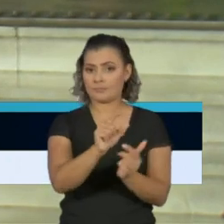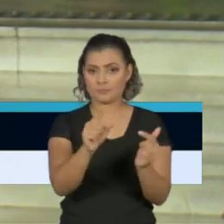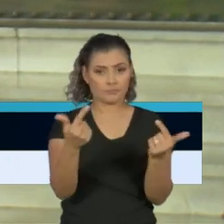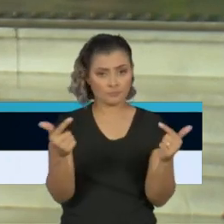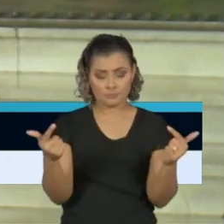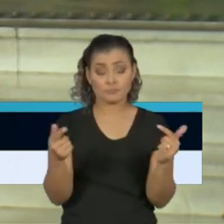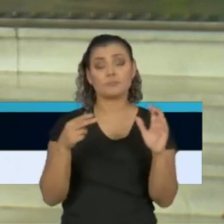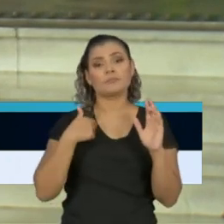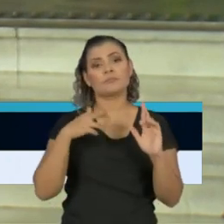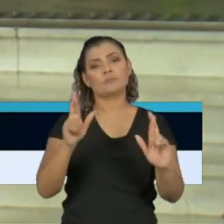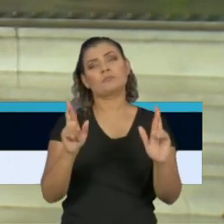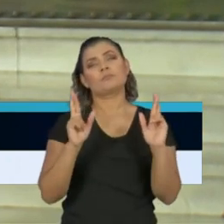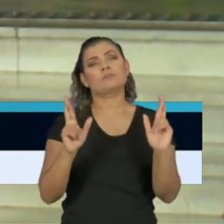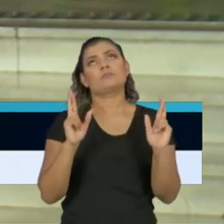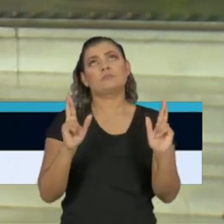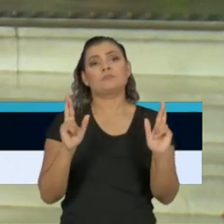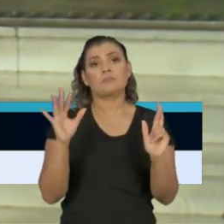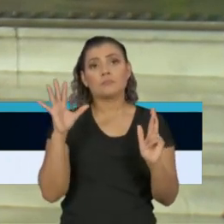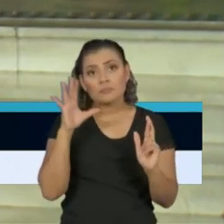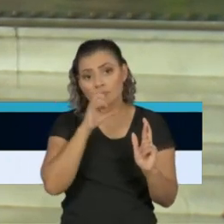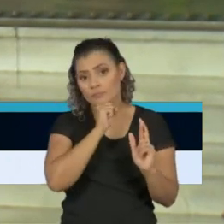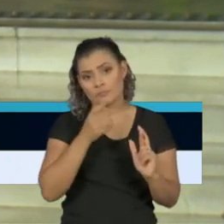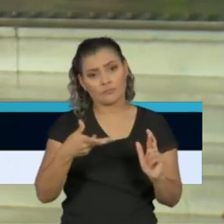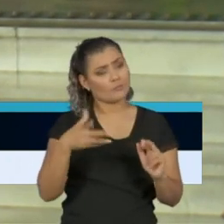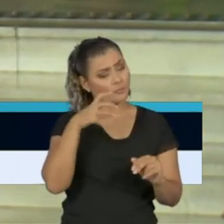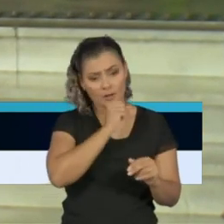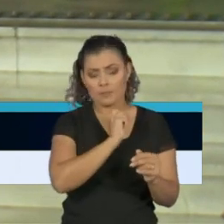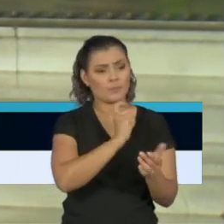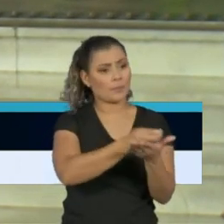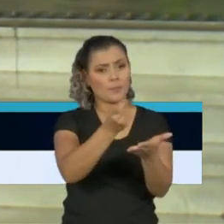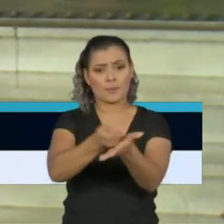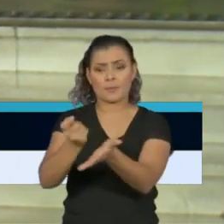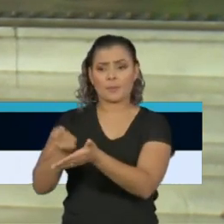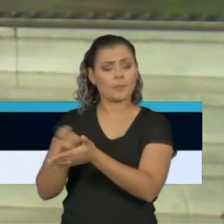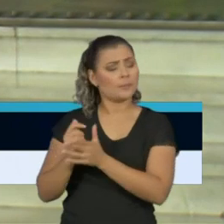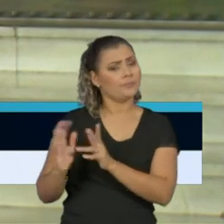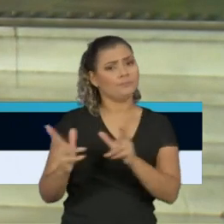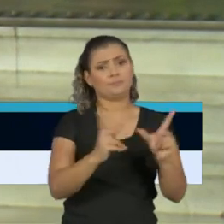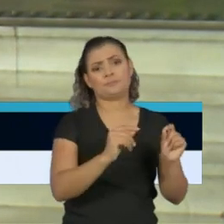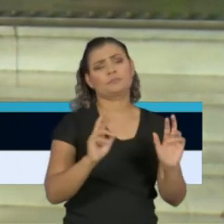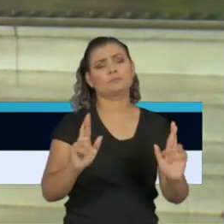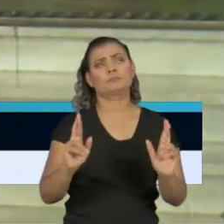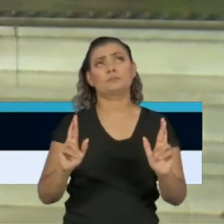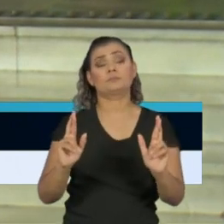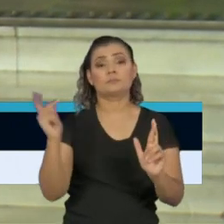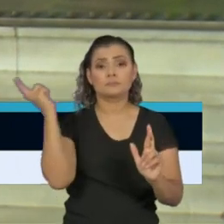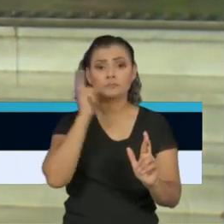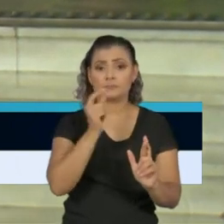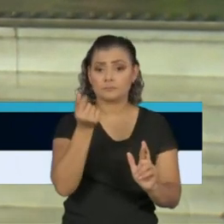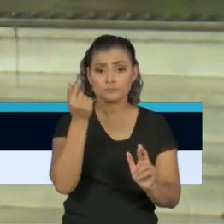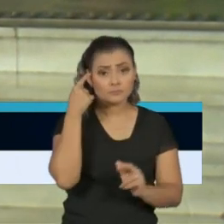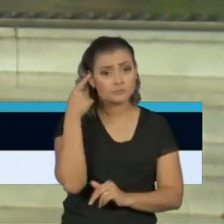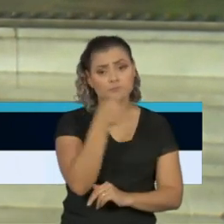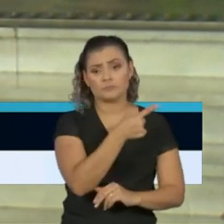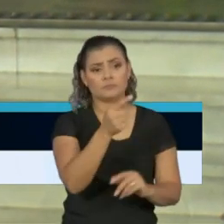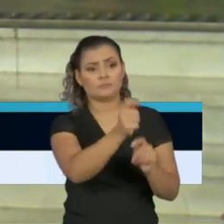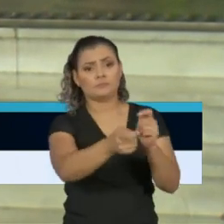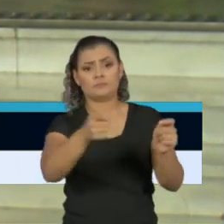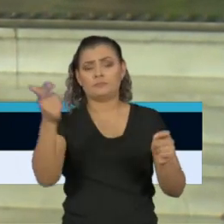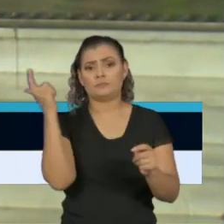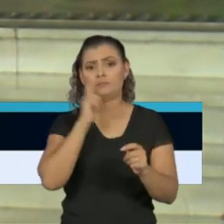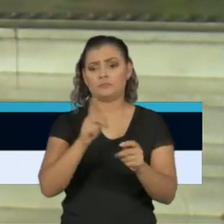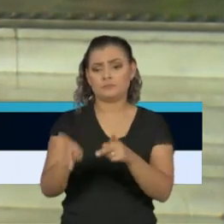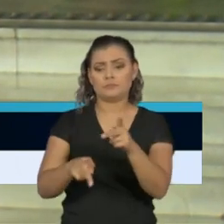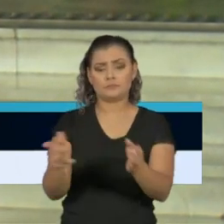e espero que a velocidade seja aplicada aqui e que estes recursos cheguem ainda esta semana aos